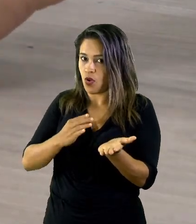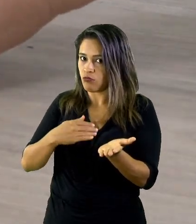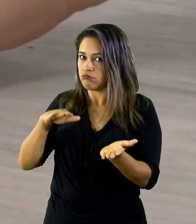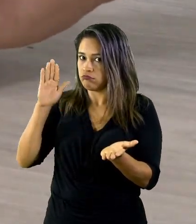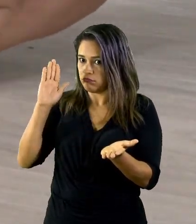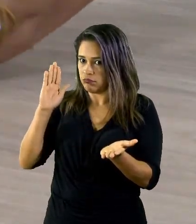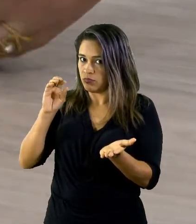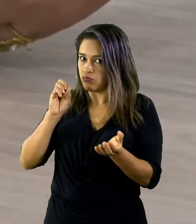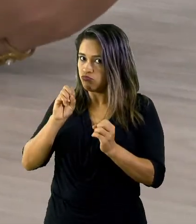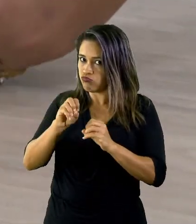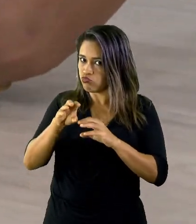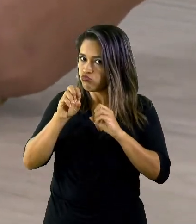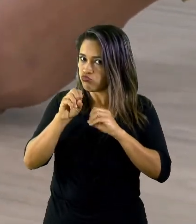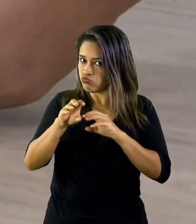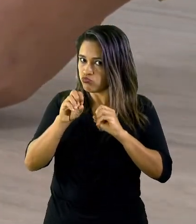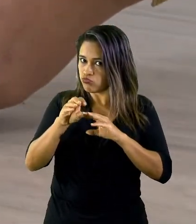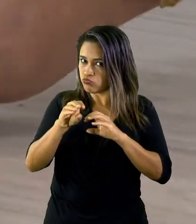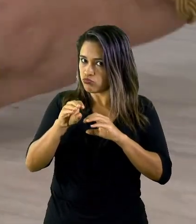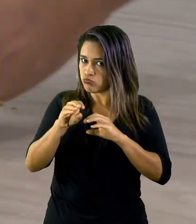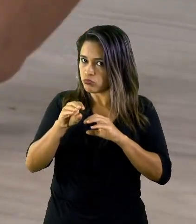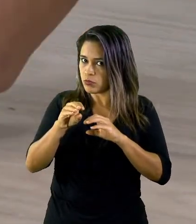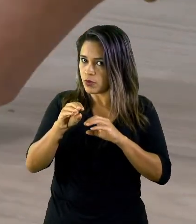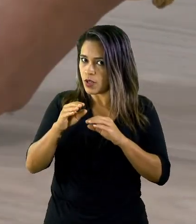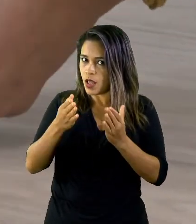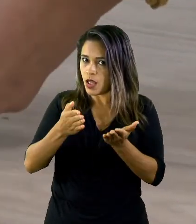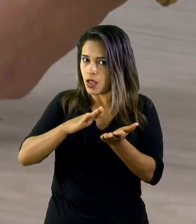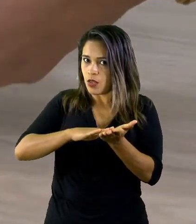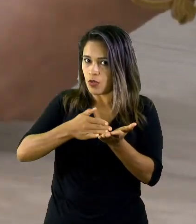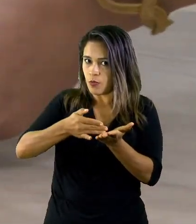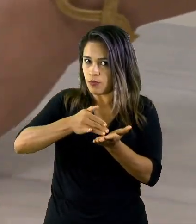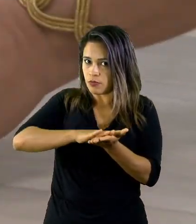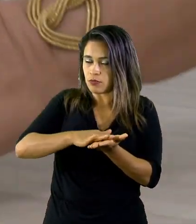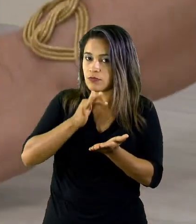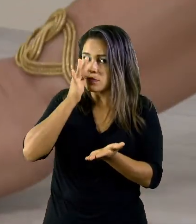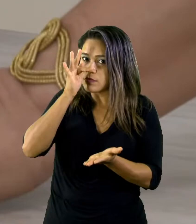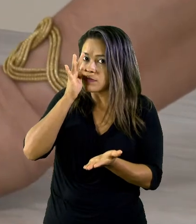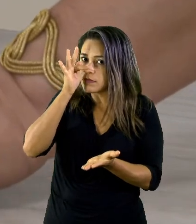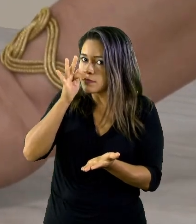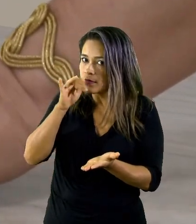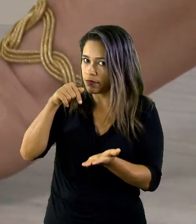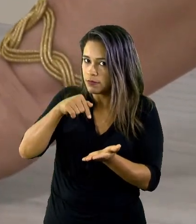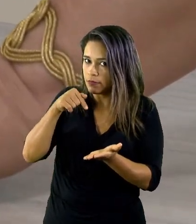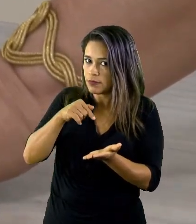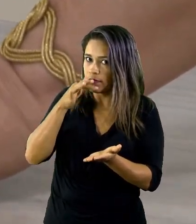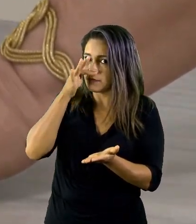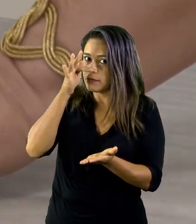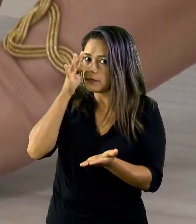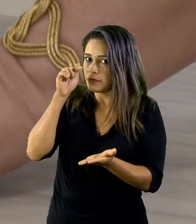estou ensinando a vocês a fazer a dobradura de uma flor.